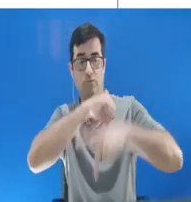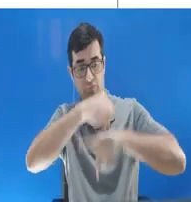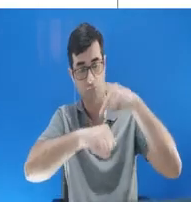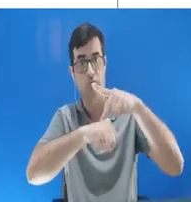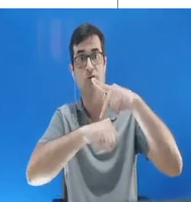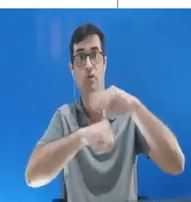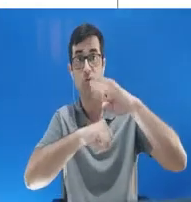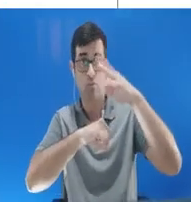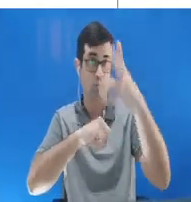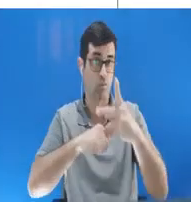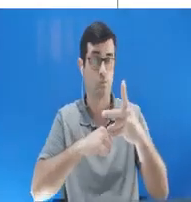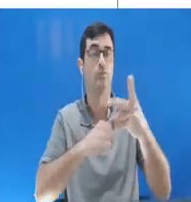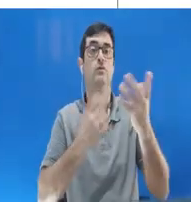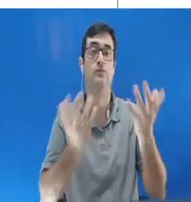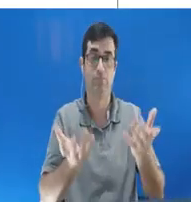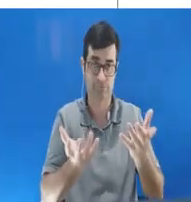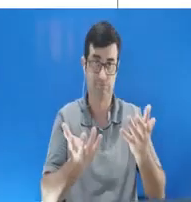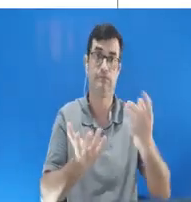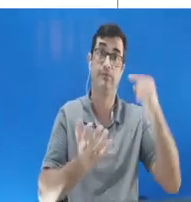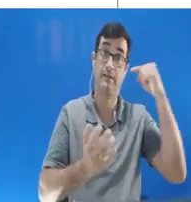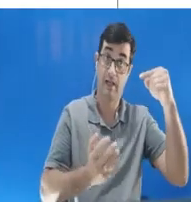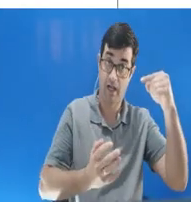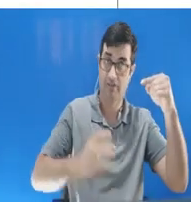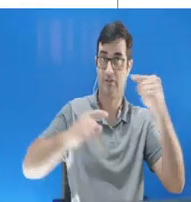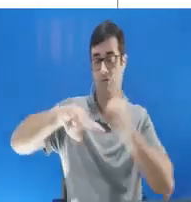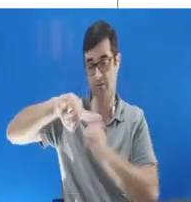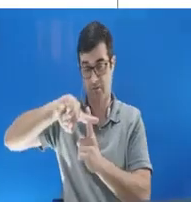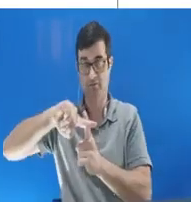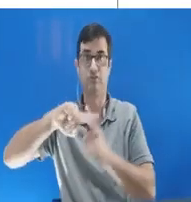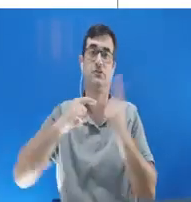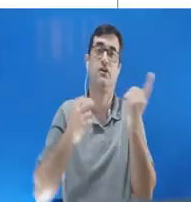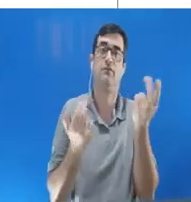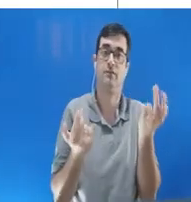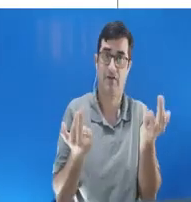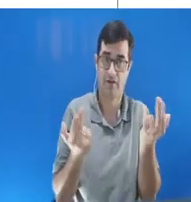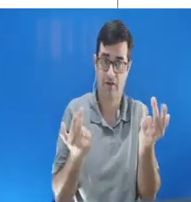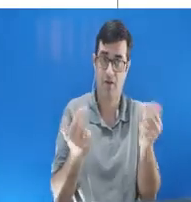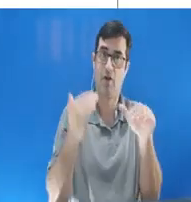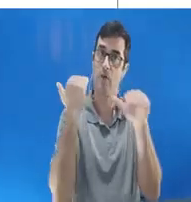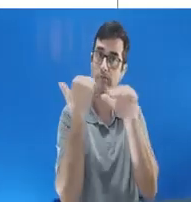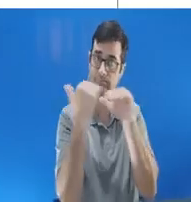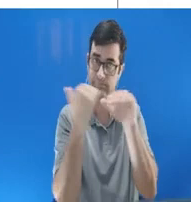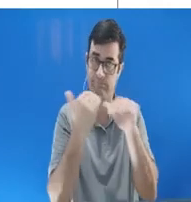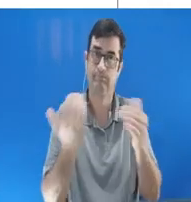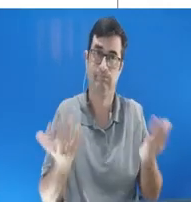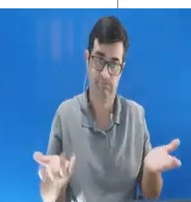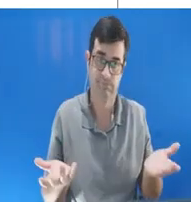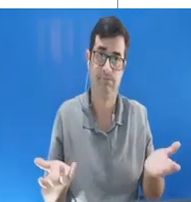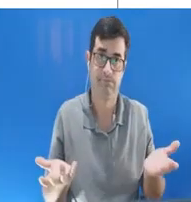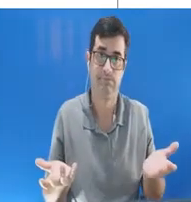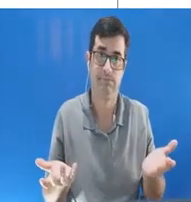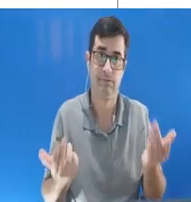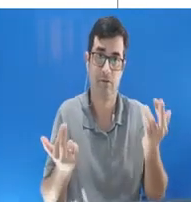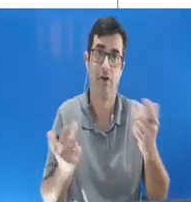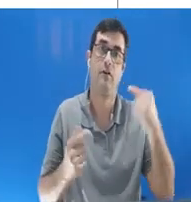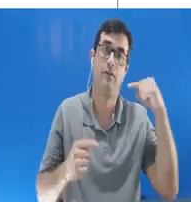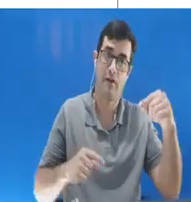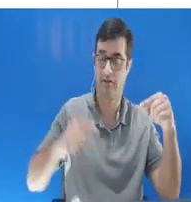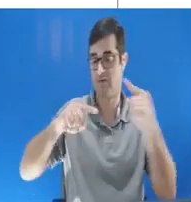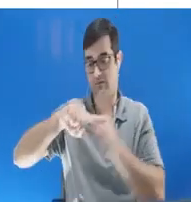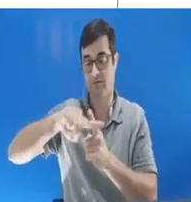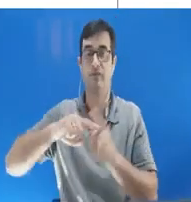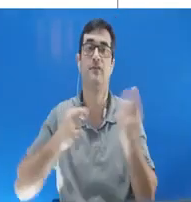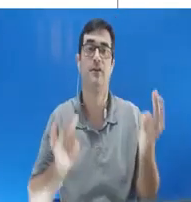a porção de cargas negativas é igual à porção de cargas positivas, né?